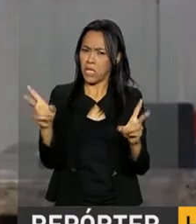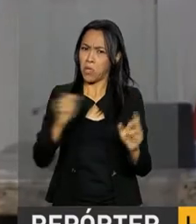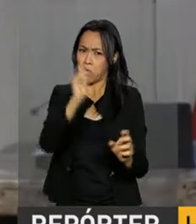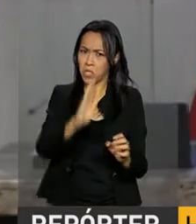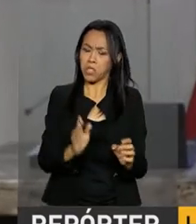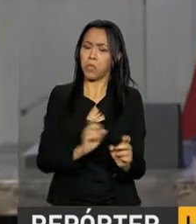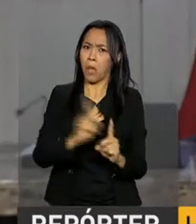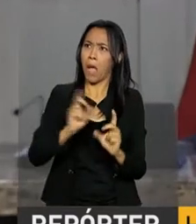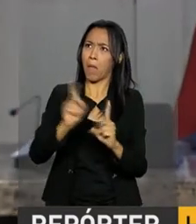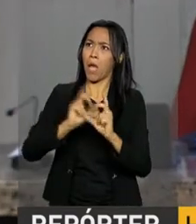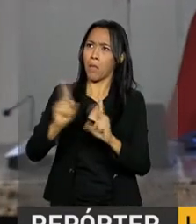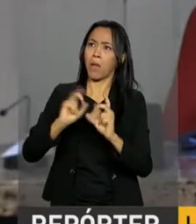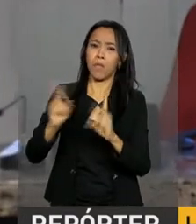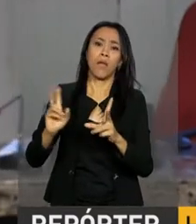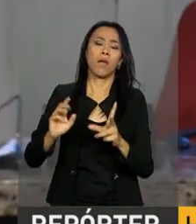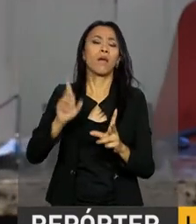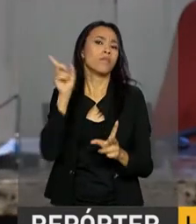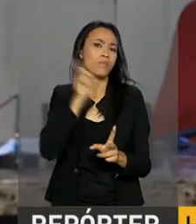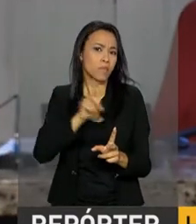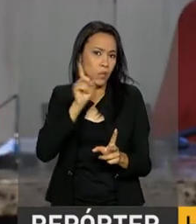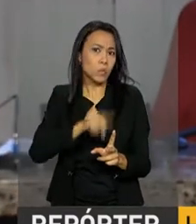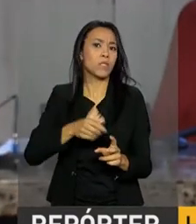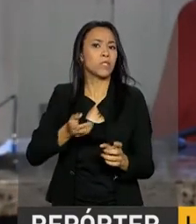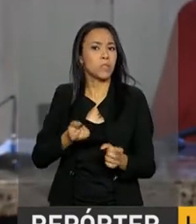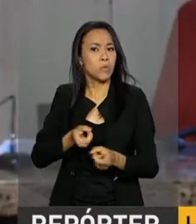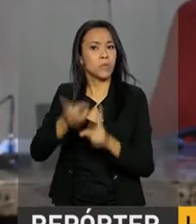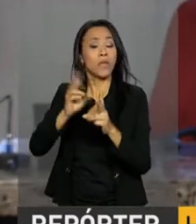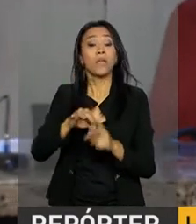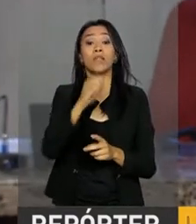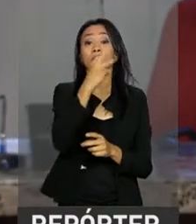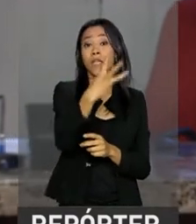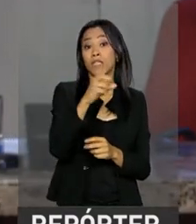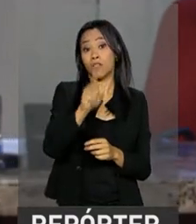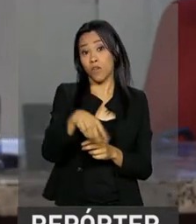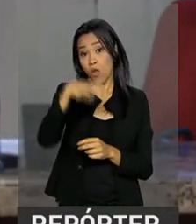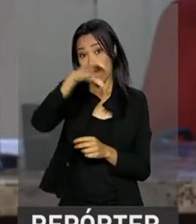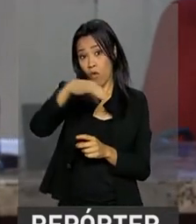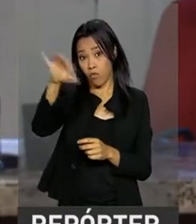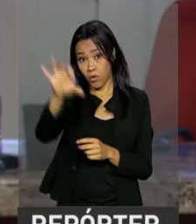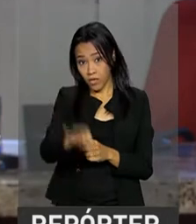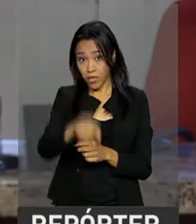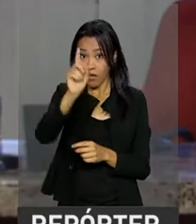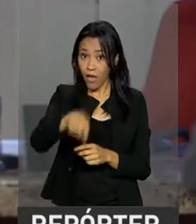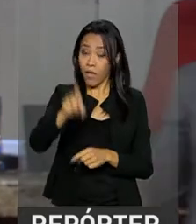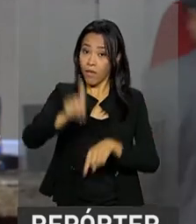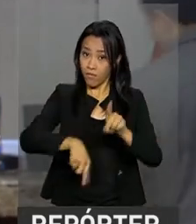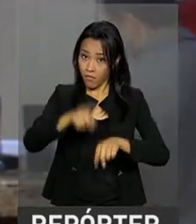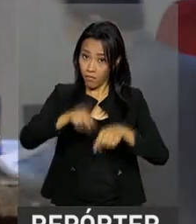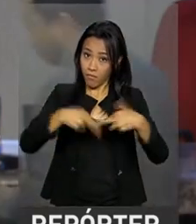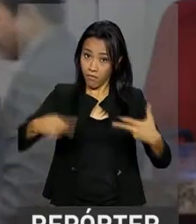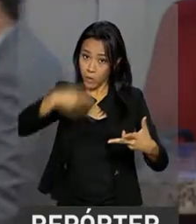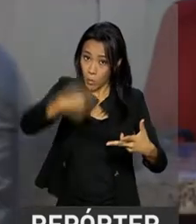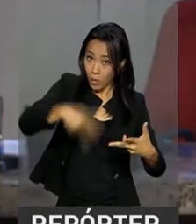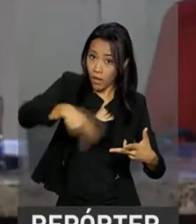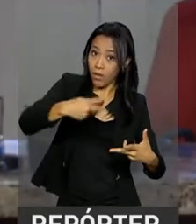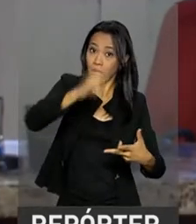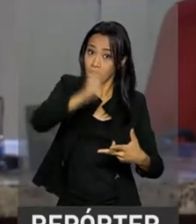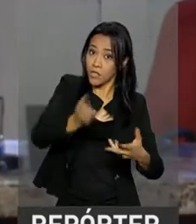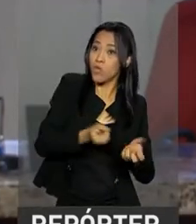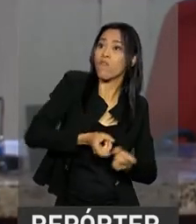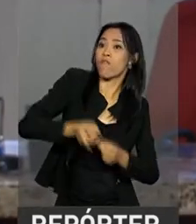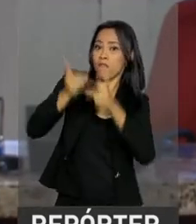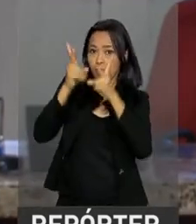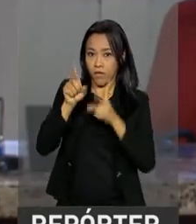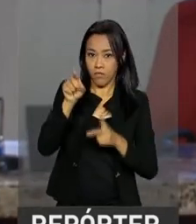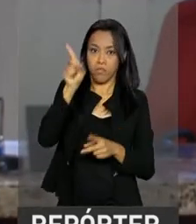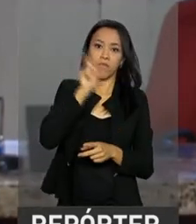aí os Estados Unidos com um crescimento dos manufaturados de 3,9%. É o principal destino dos produtos manufaturados brasileiros. Mas também